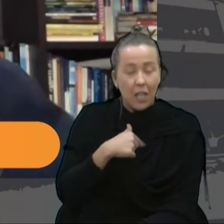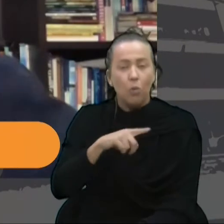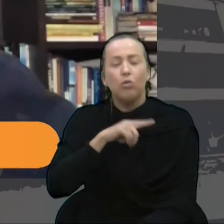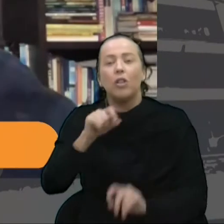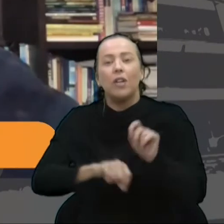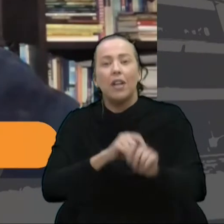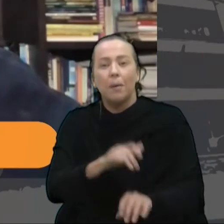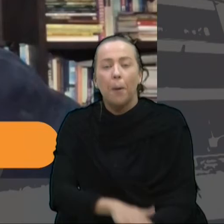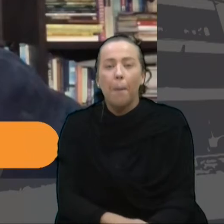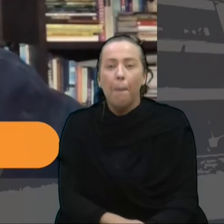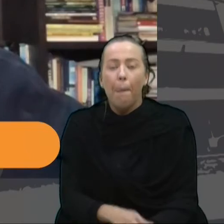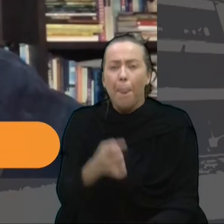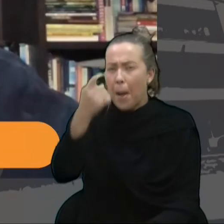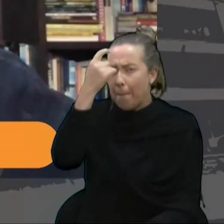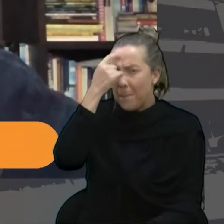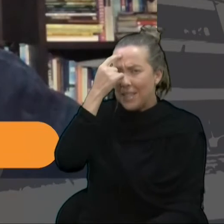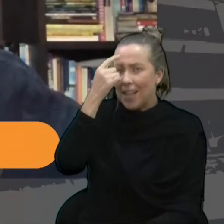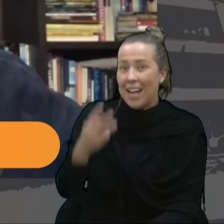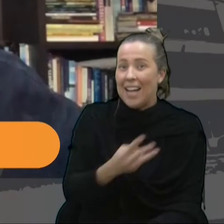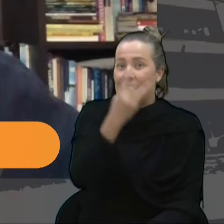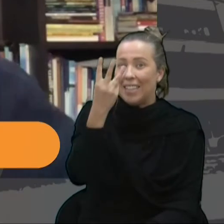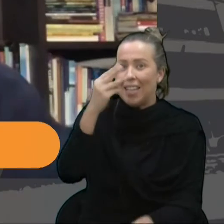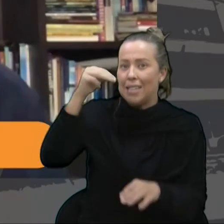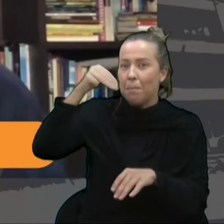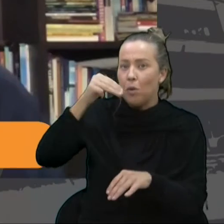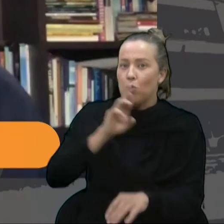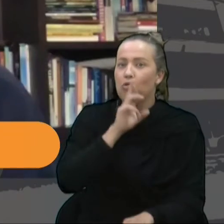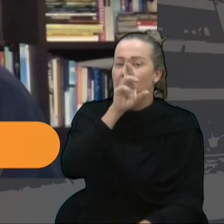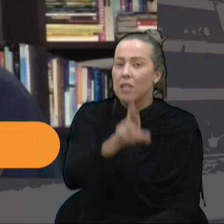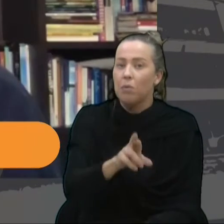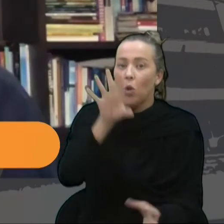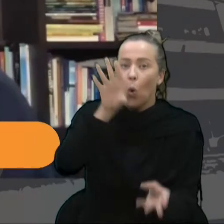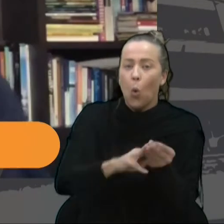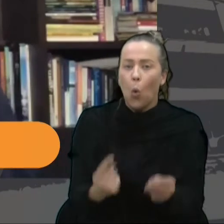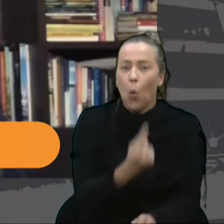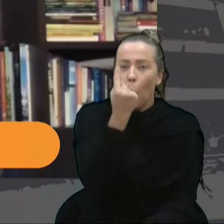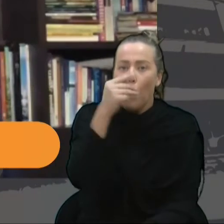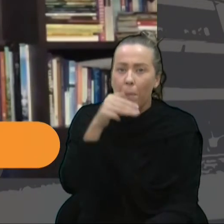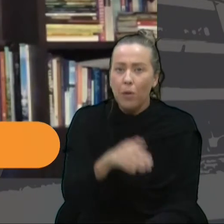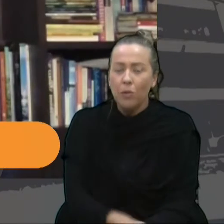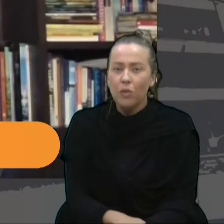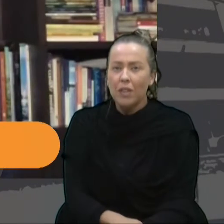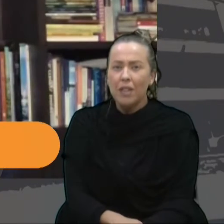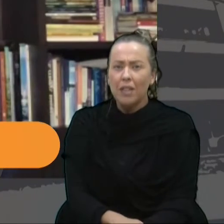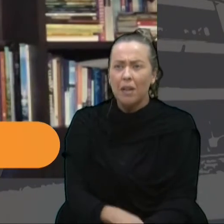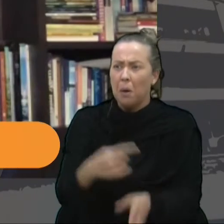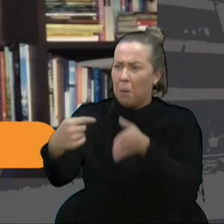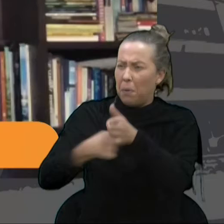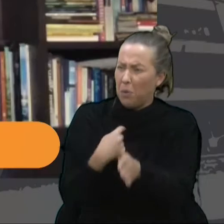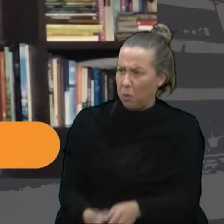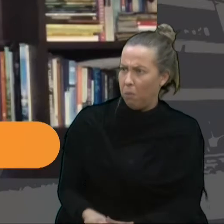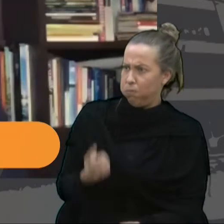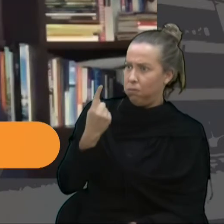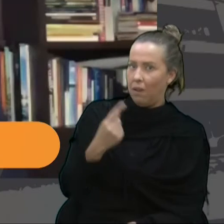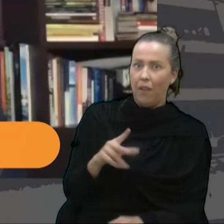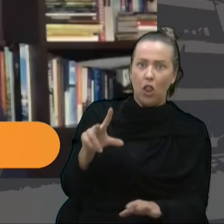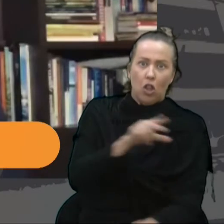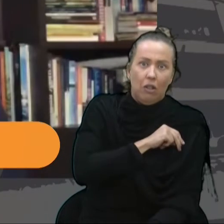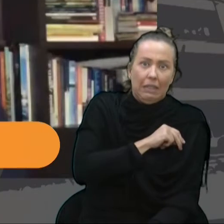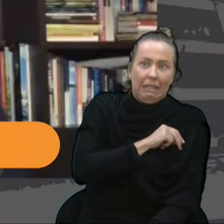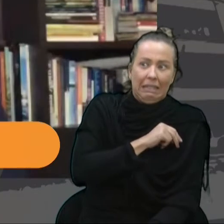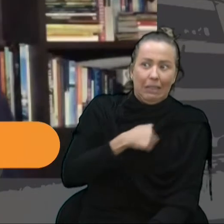tinha pensado em 3 minutos de resposta, eu resumi em 1. Mas aí veio uma pergunta inesperada. Eu disse, eu não posso mais